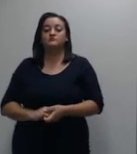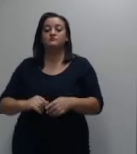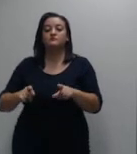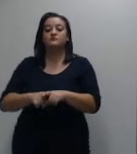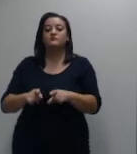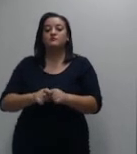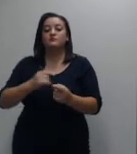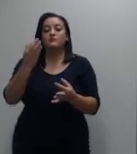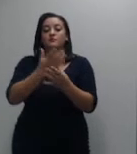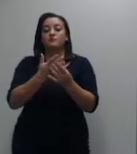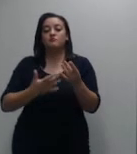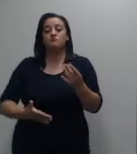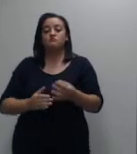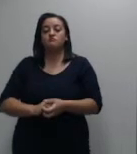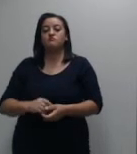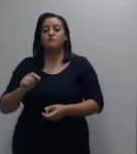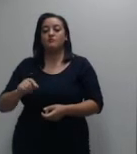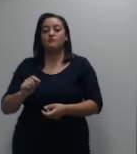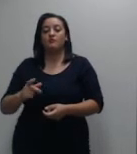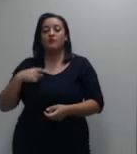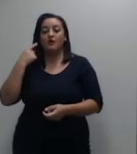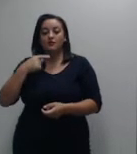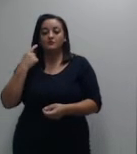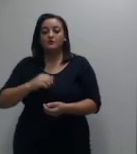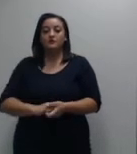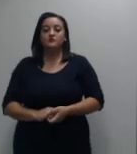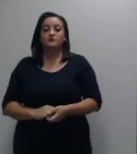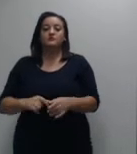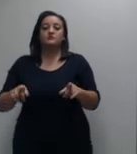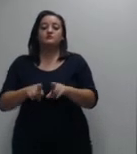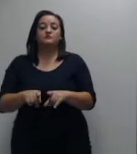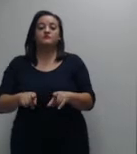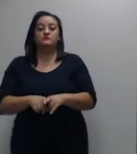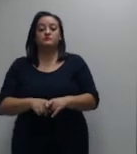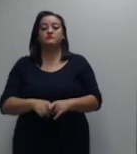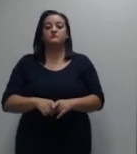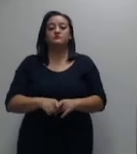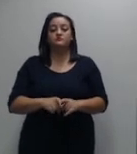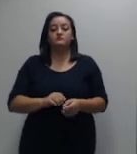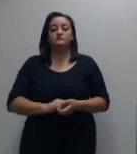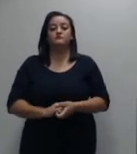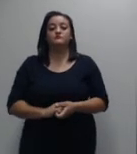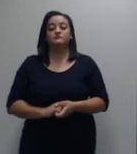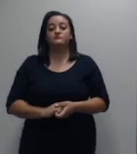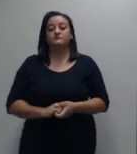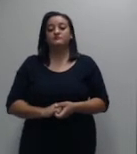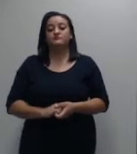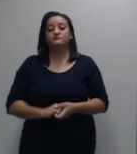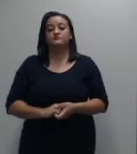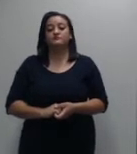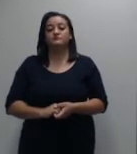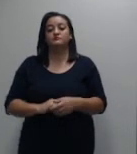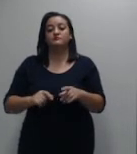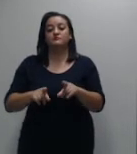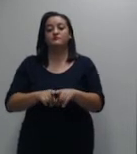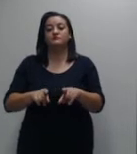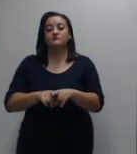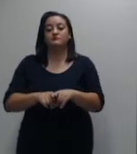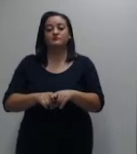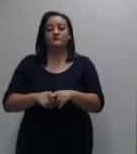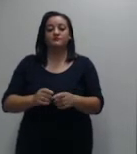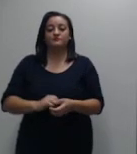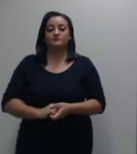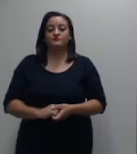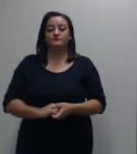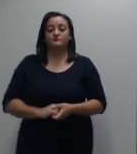E aí advogada nos para advogados a veio aqui dizer olha no meu entendimento